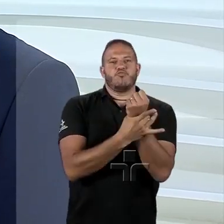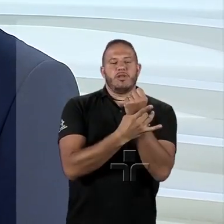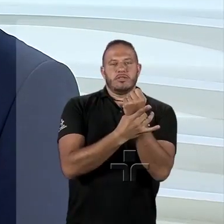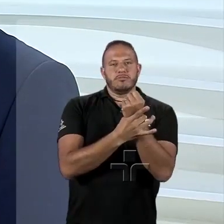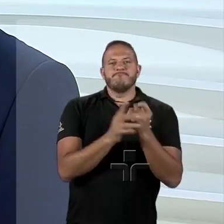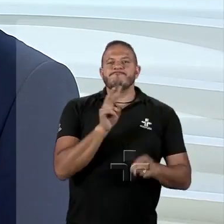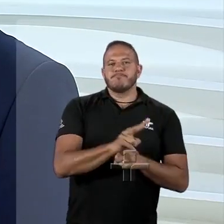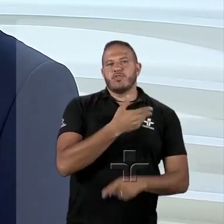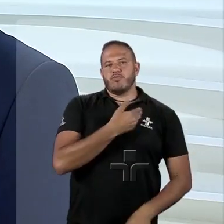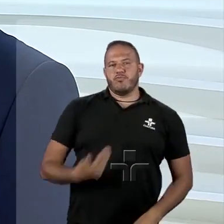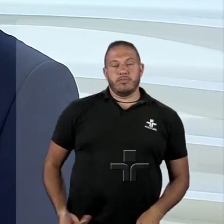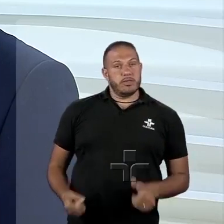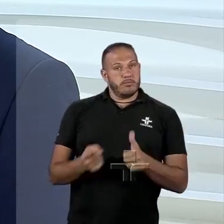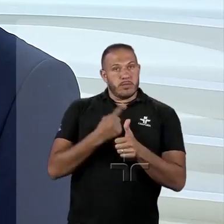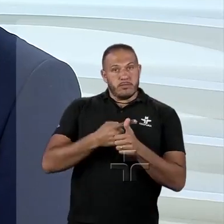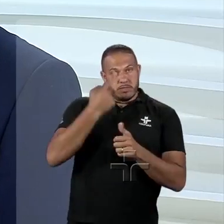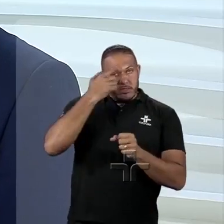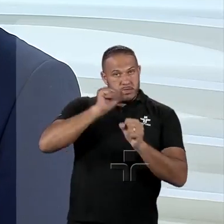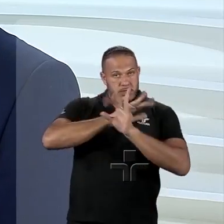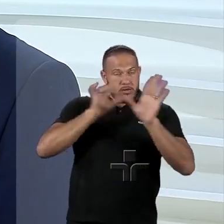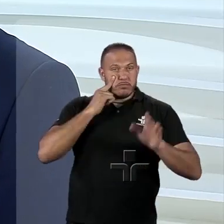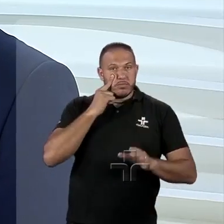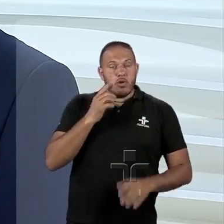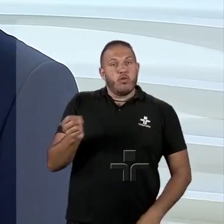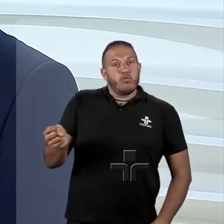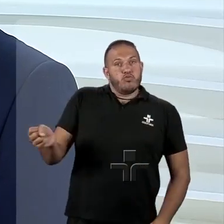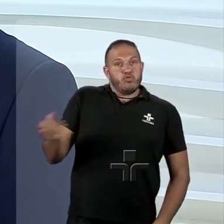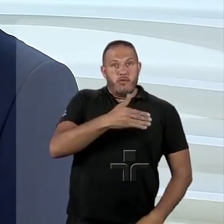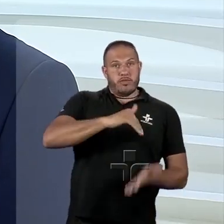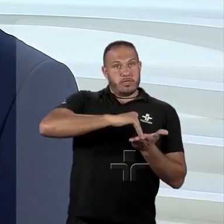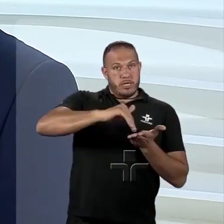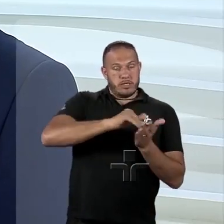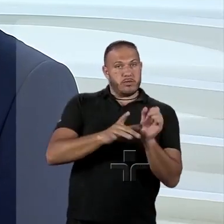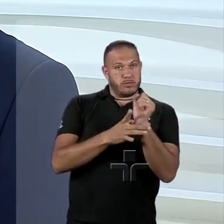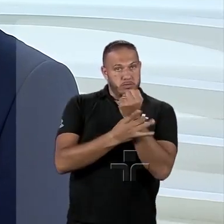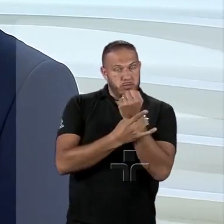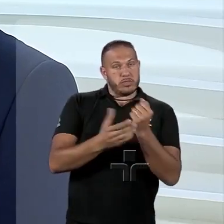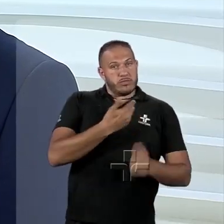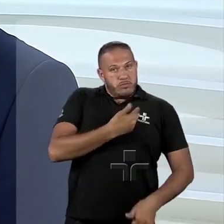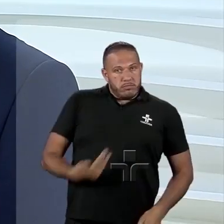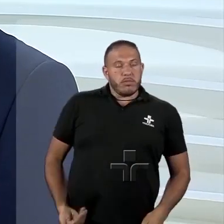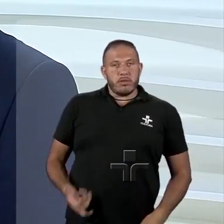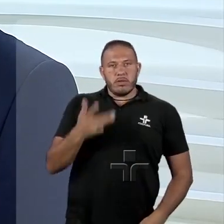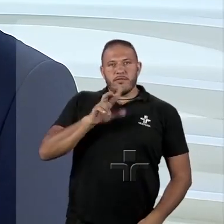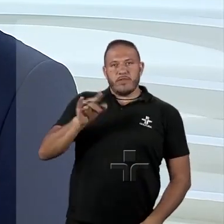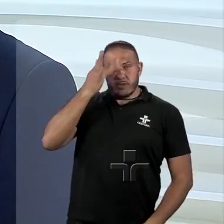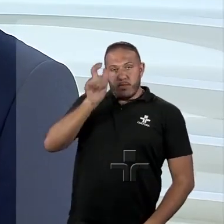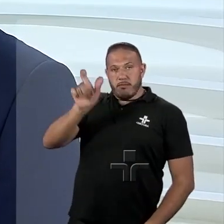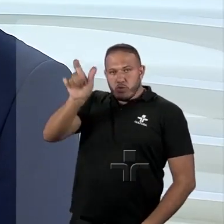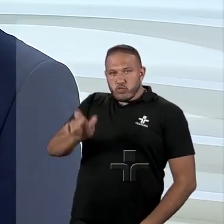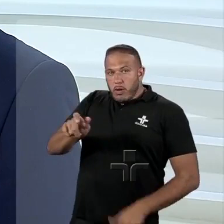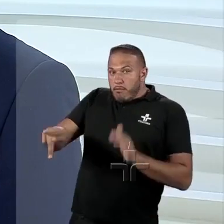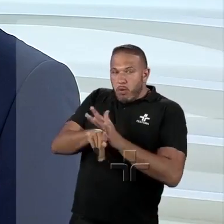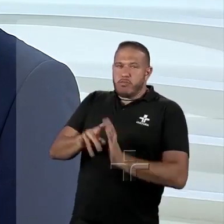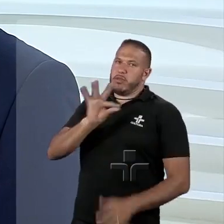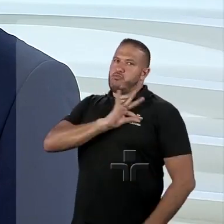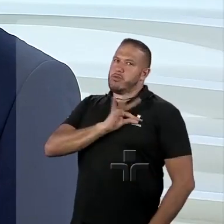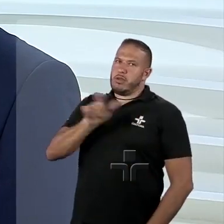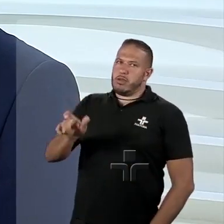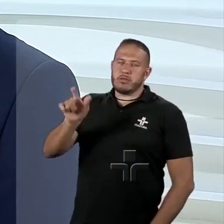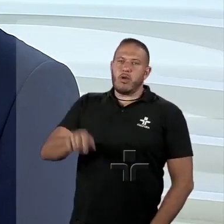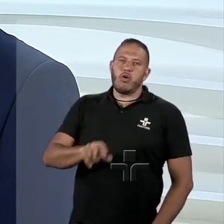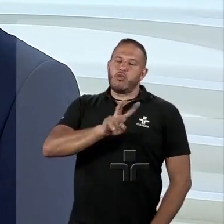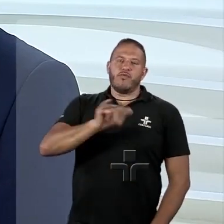Primeiro, deixar claro que a nomeação do novo secretário de Segurança Pública será uma pessoa da polícia. Nós não teremos mais